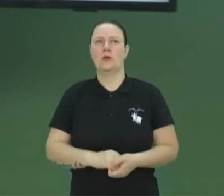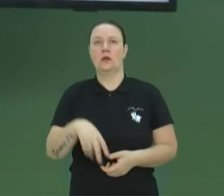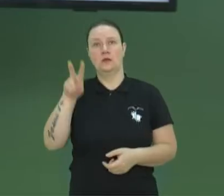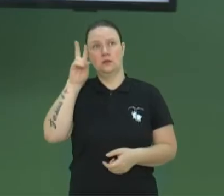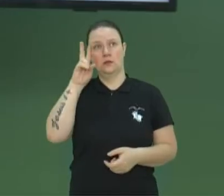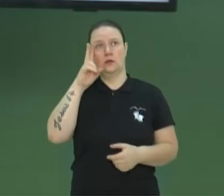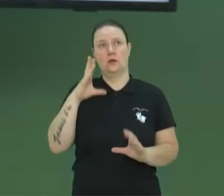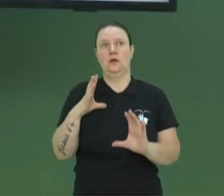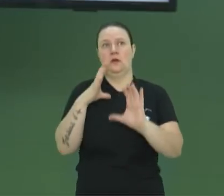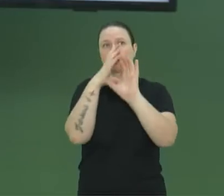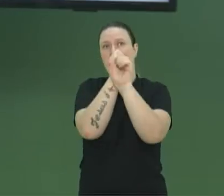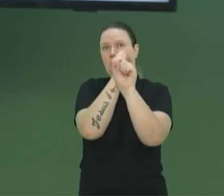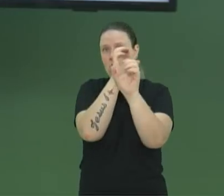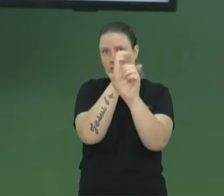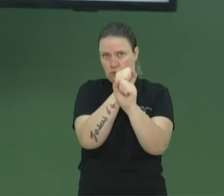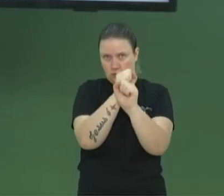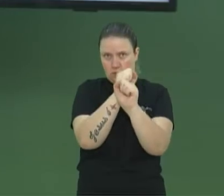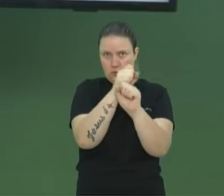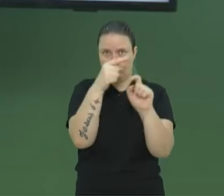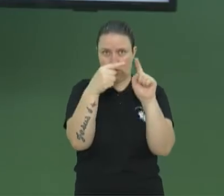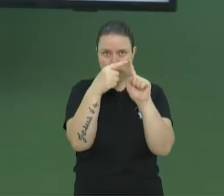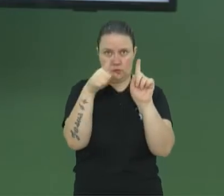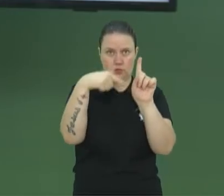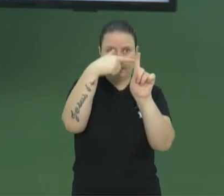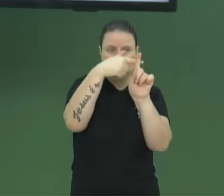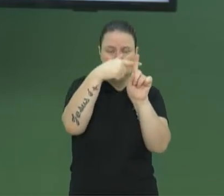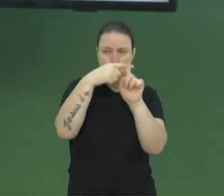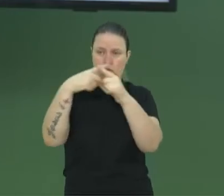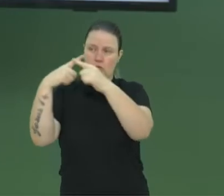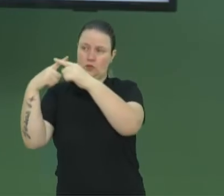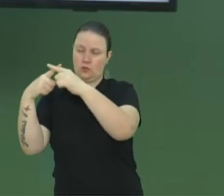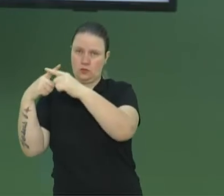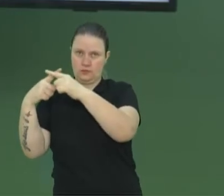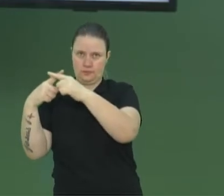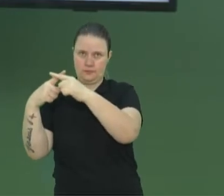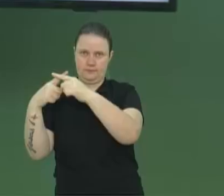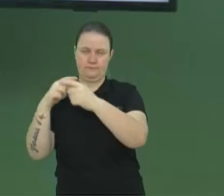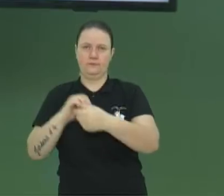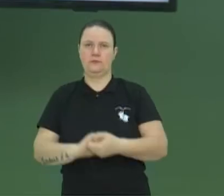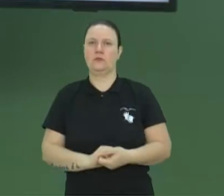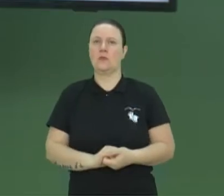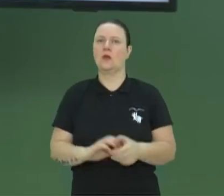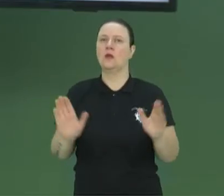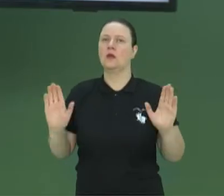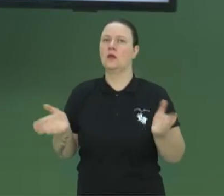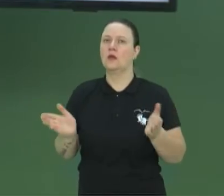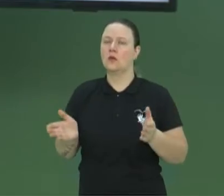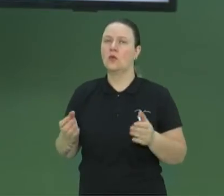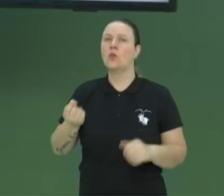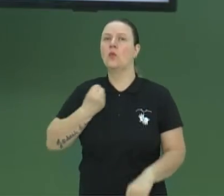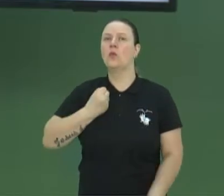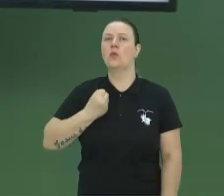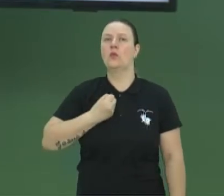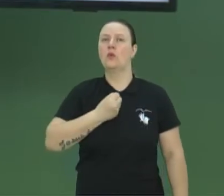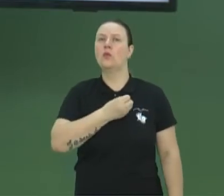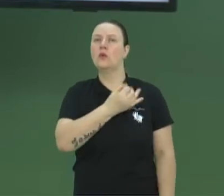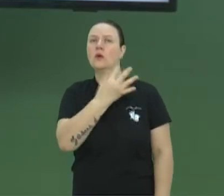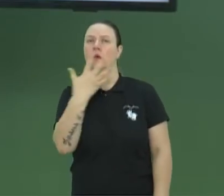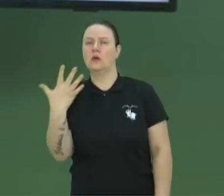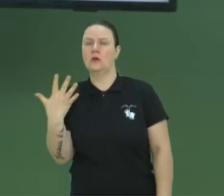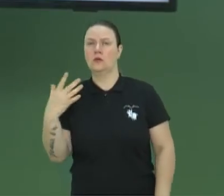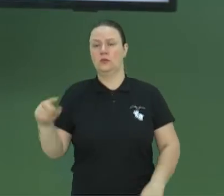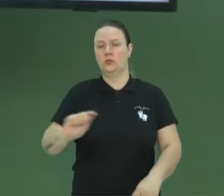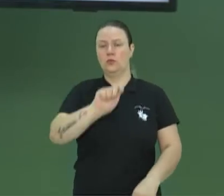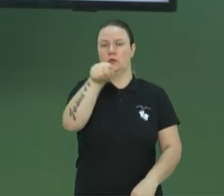que a soma do valor que vai dar o valor de b ali na minha equação, né? Ele tem o sinal de menos na